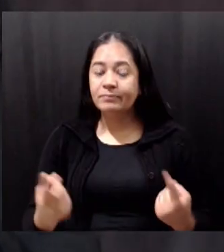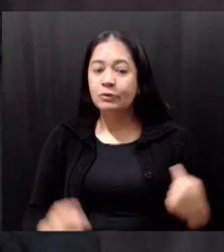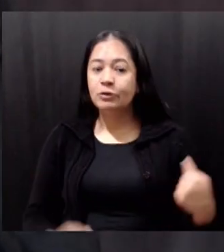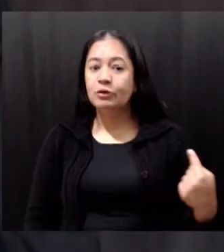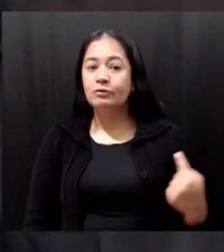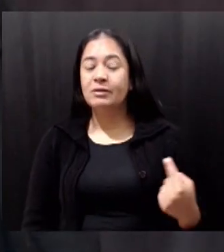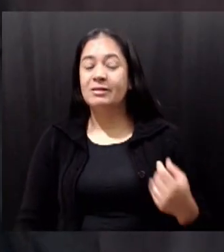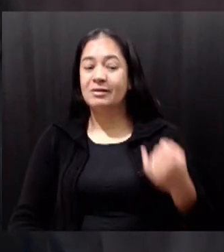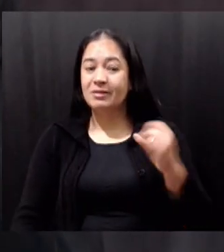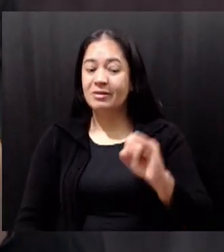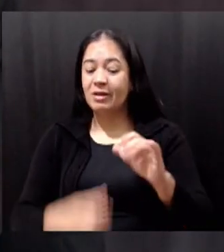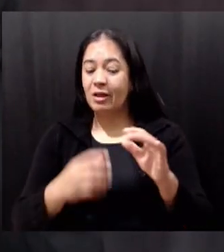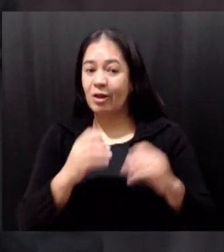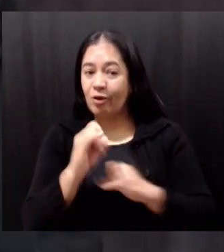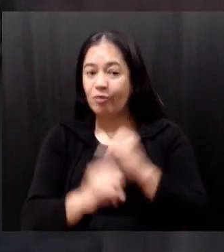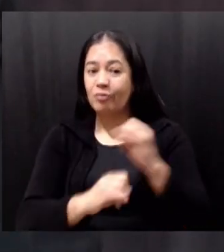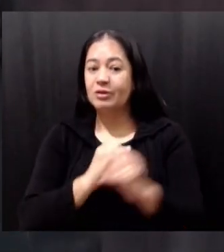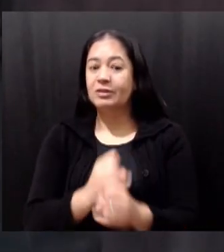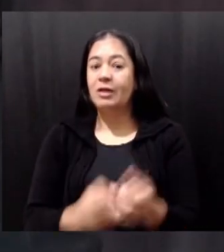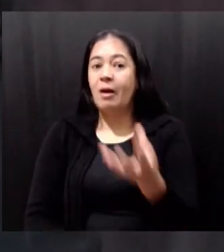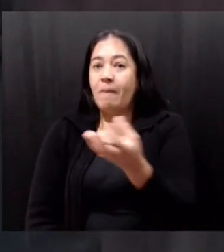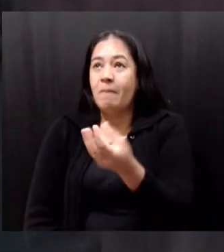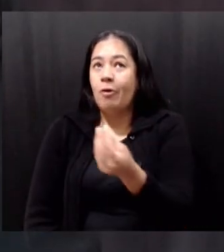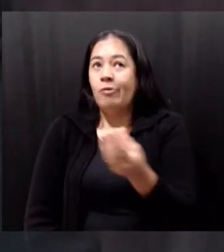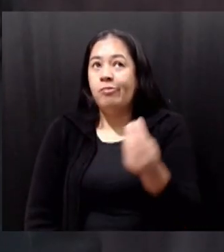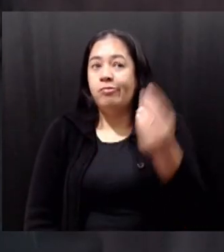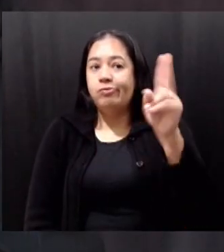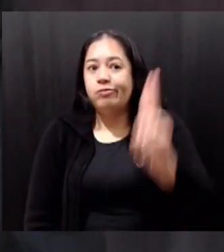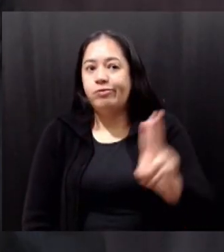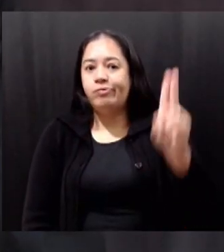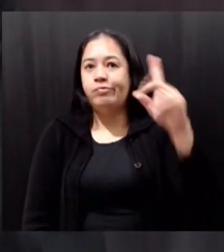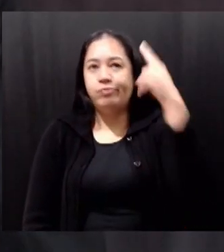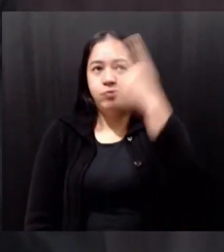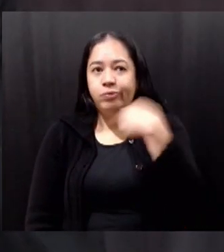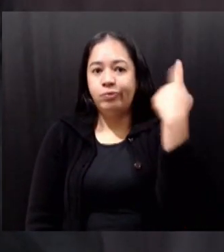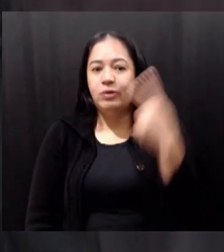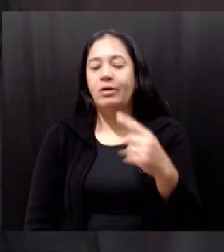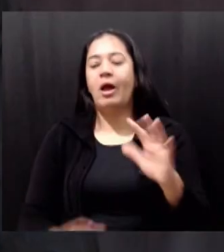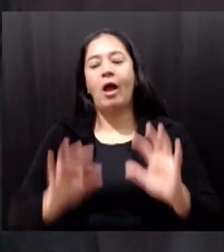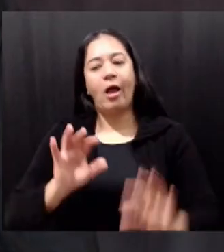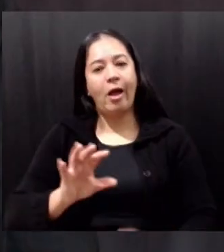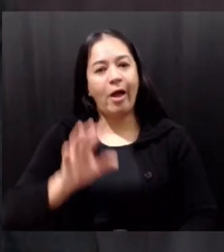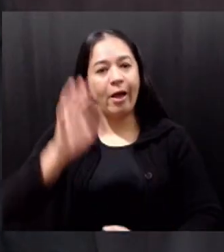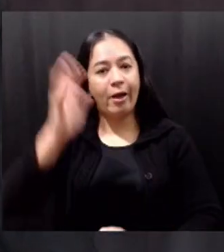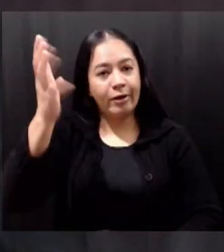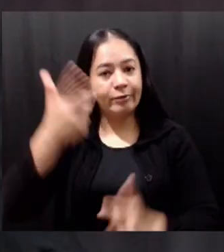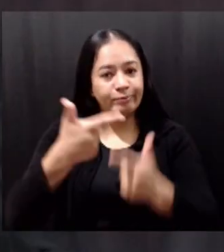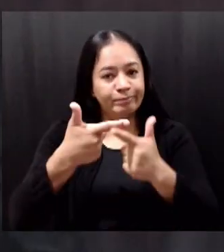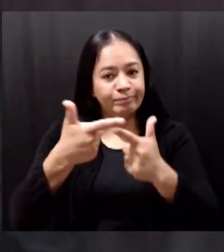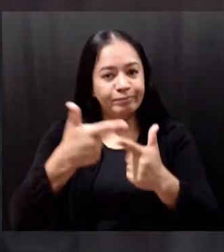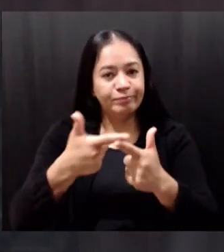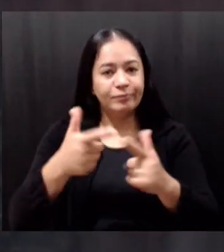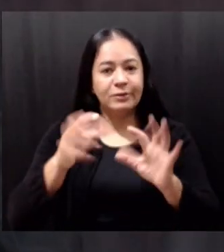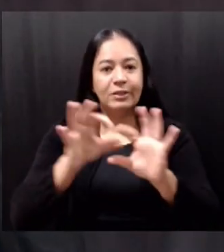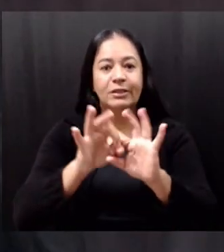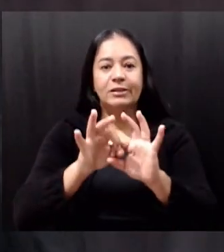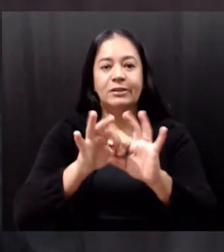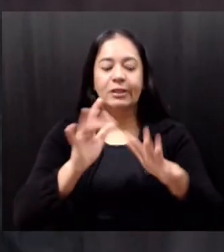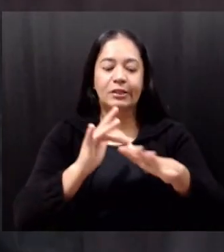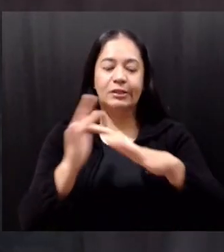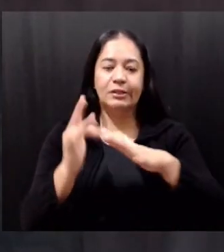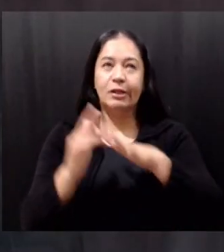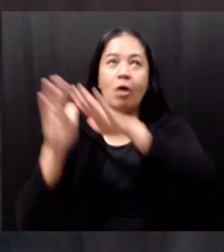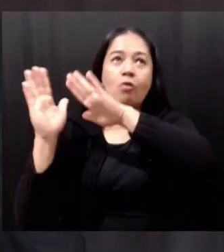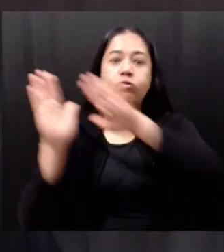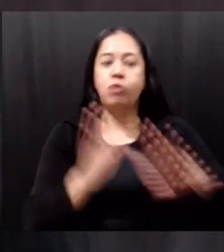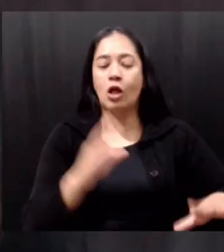esses excessos, aí nós temos os problemas. Então, desconectar-se completamente, com